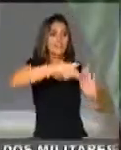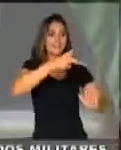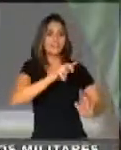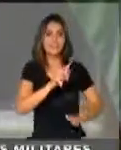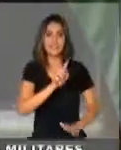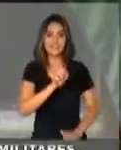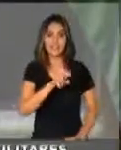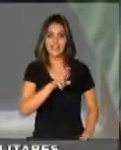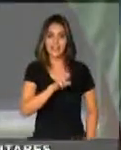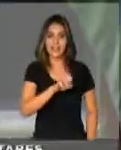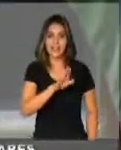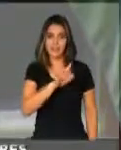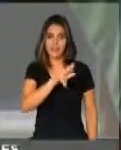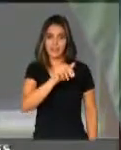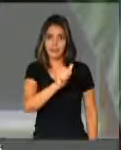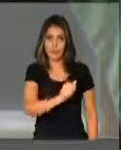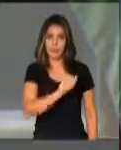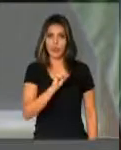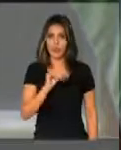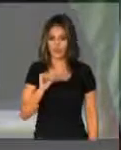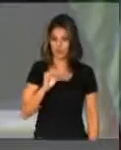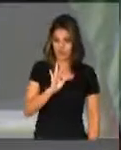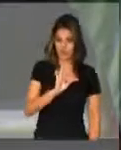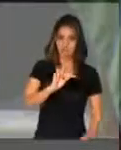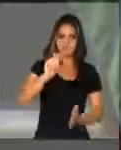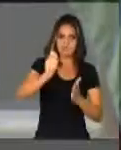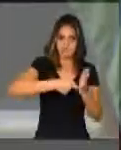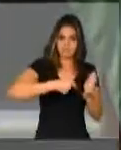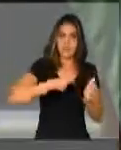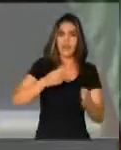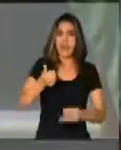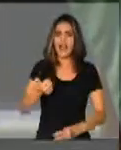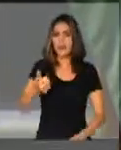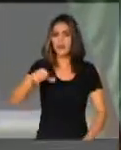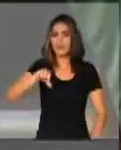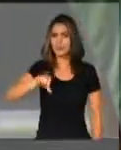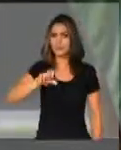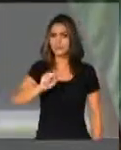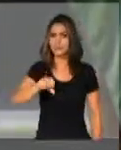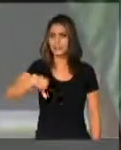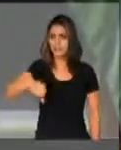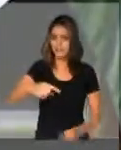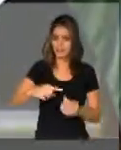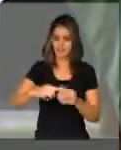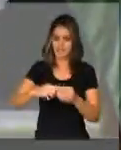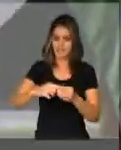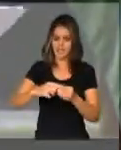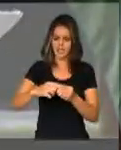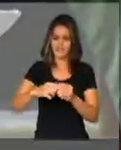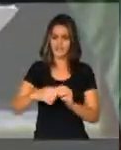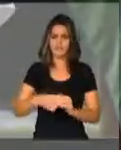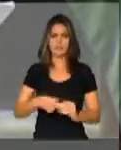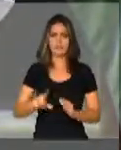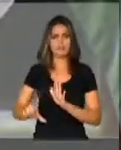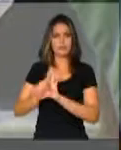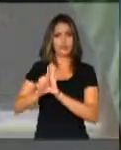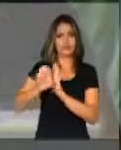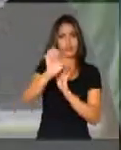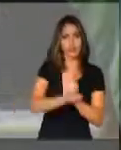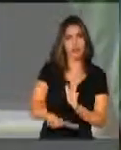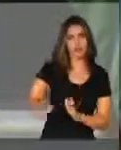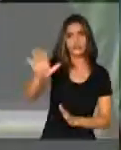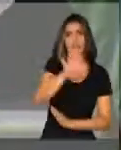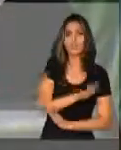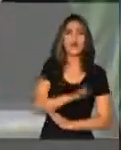de Genebra, da Organização Internacional do Trabalho, de 1989, passou a ser lei nacional.